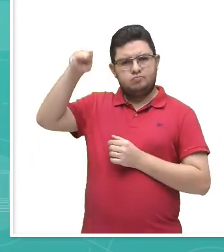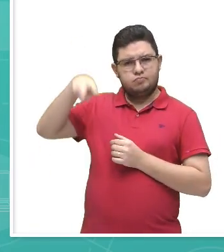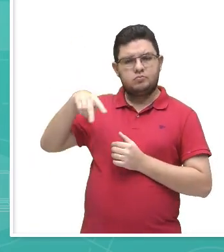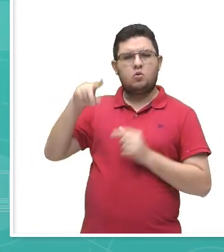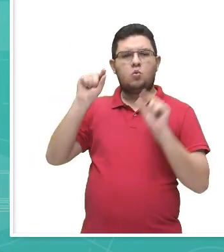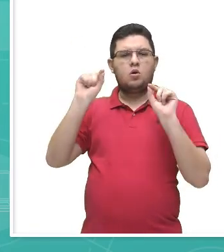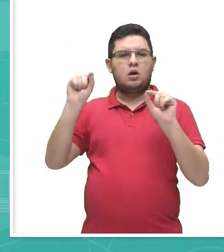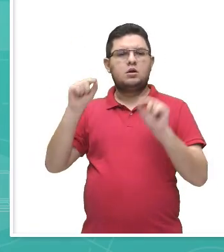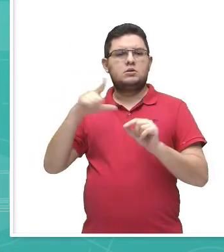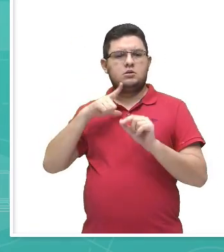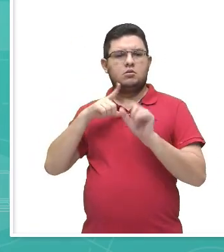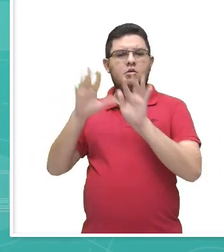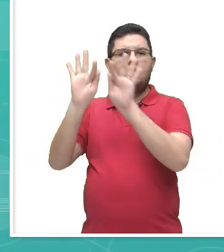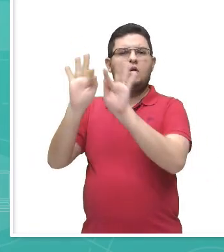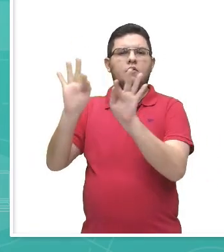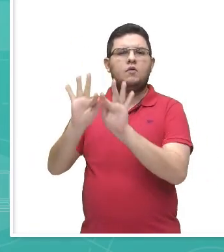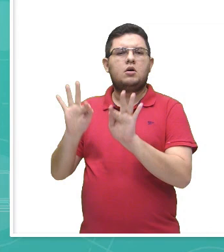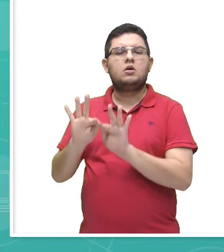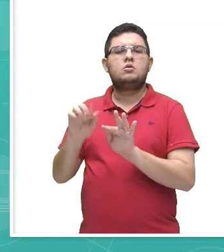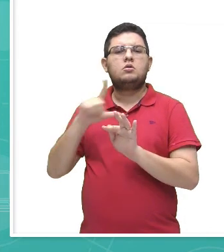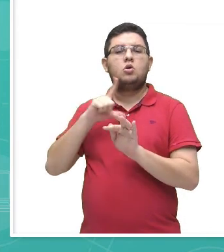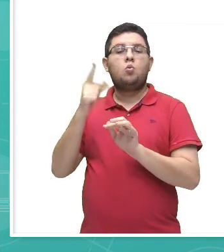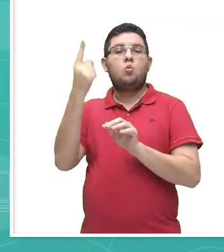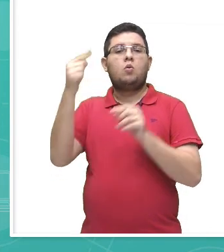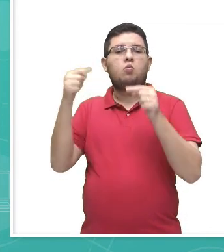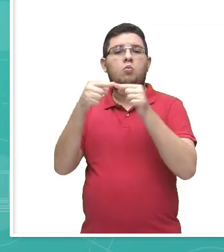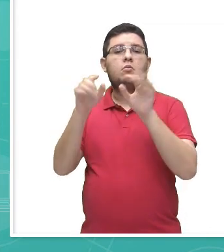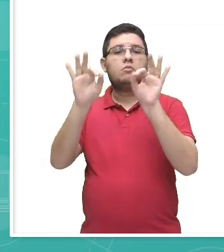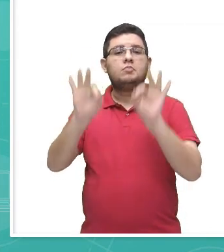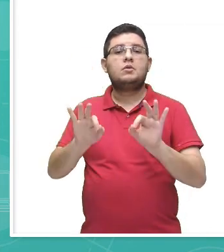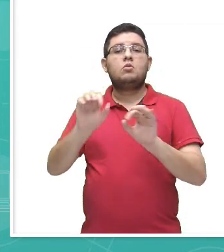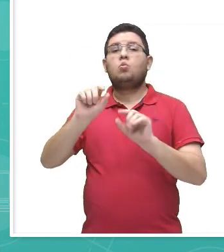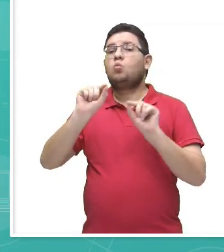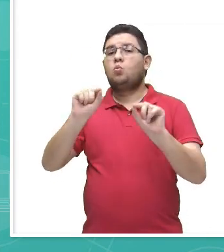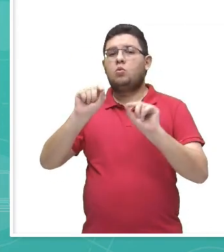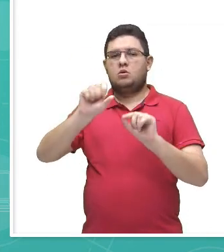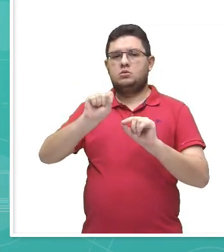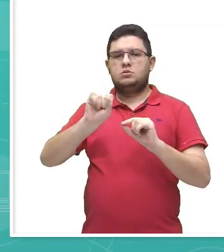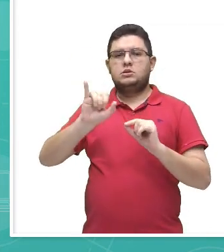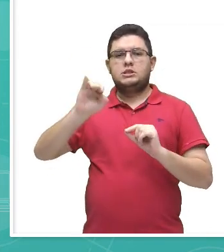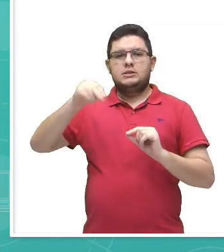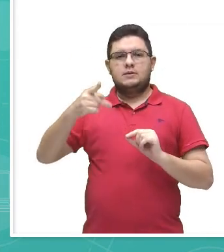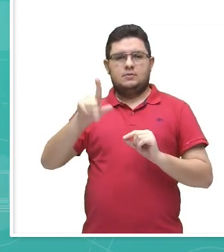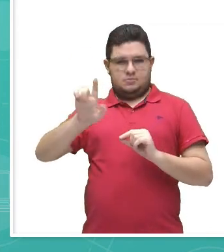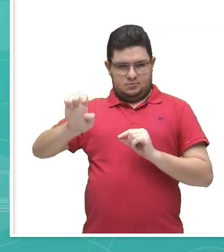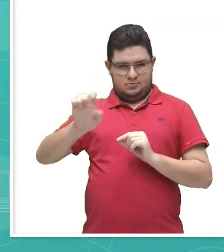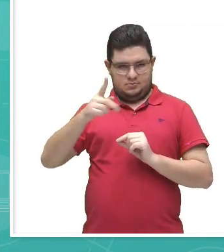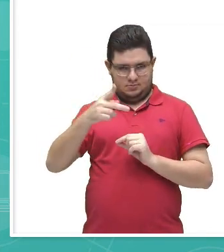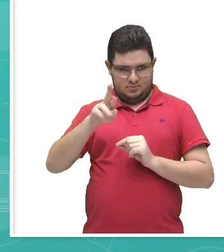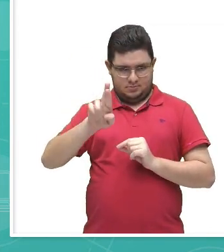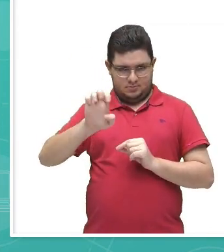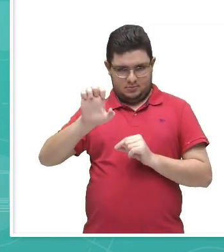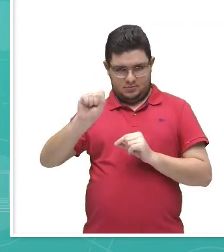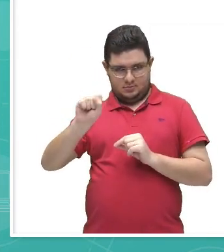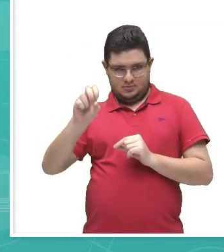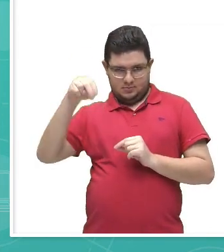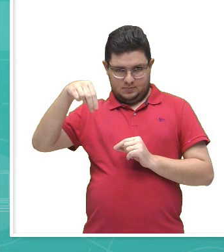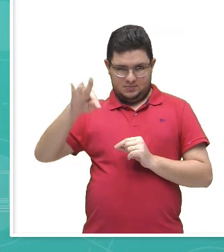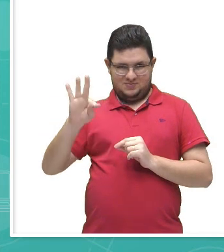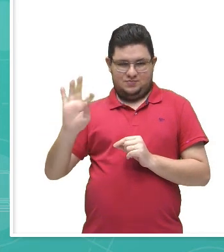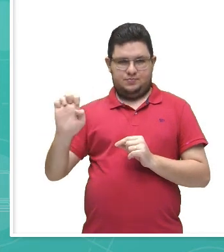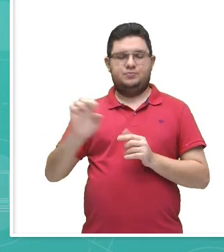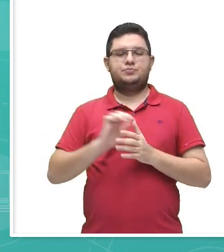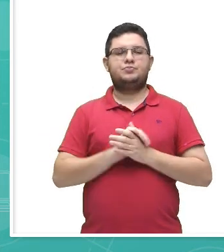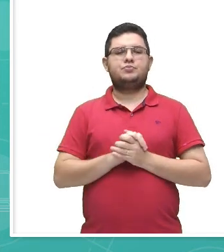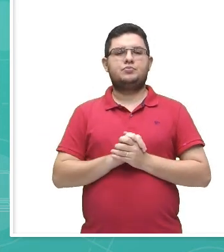cuja frase está no simple present. Então, uma dessas frases, né, uma dessas opções, contém, então,